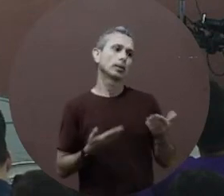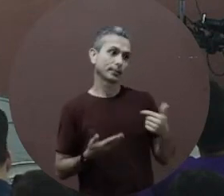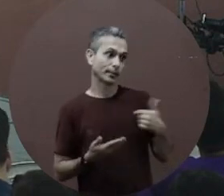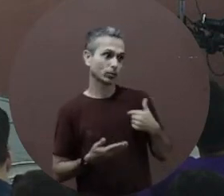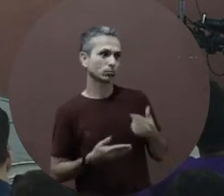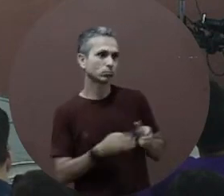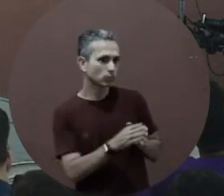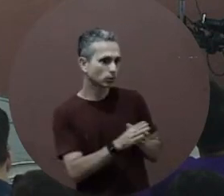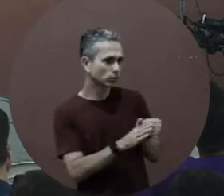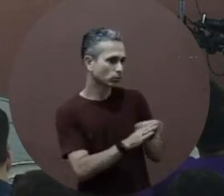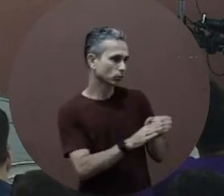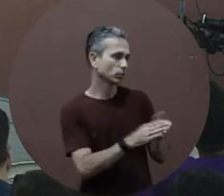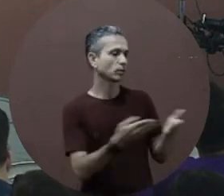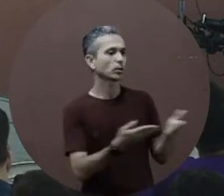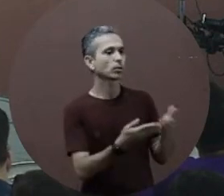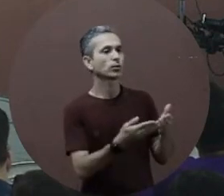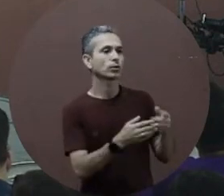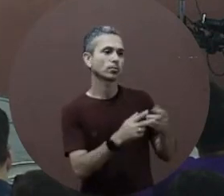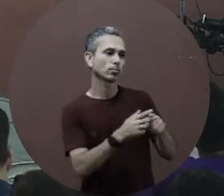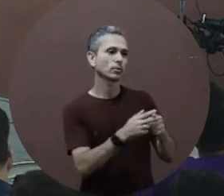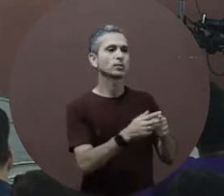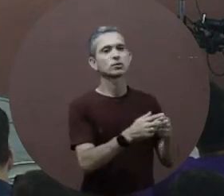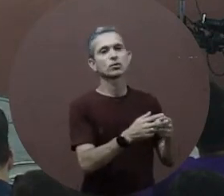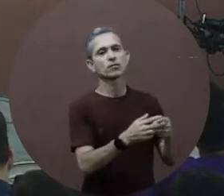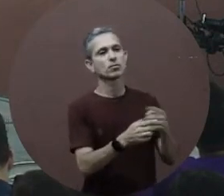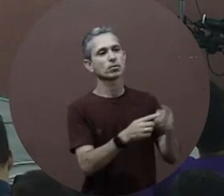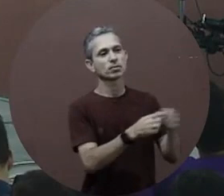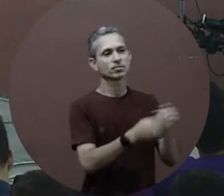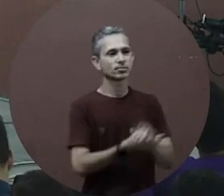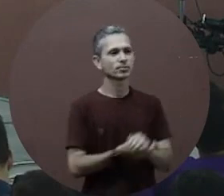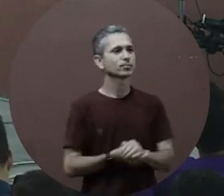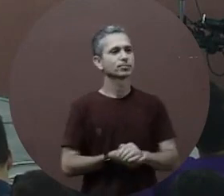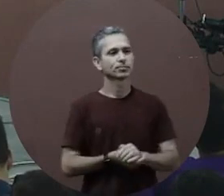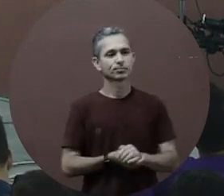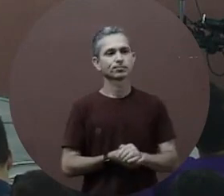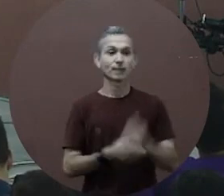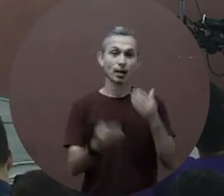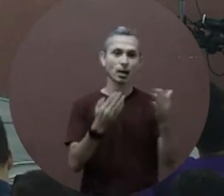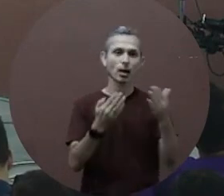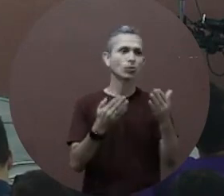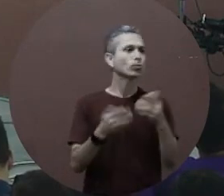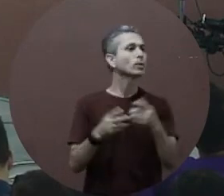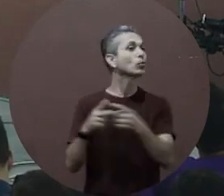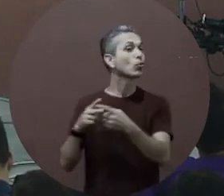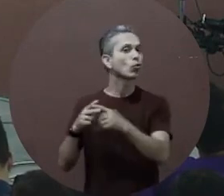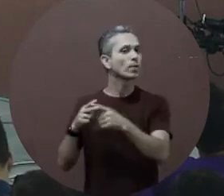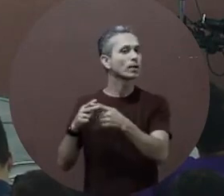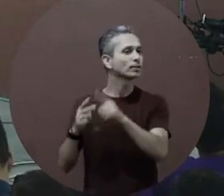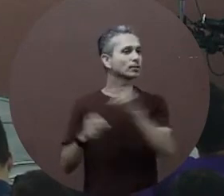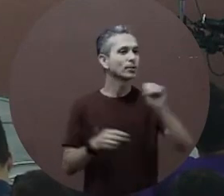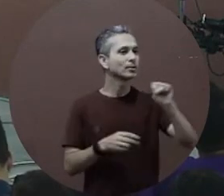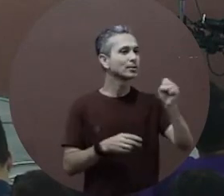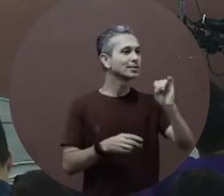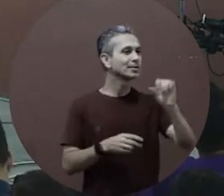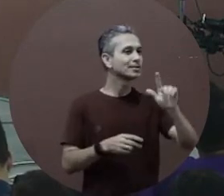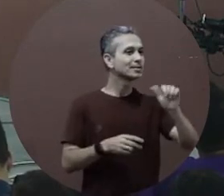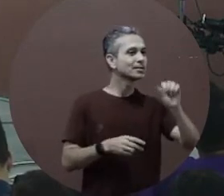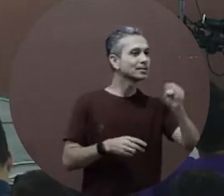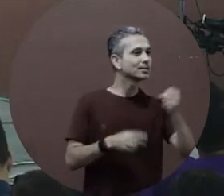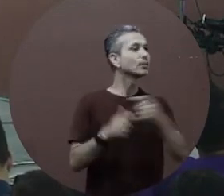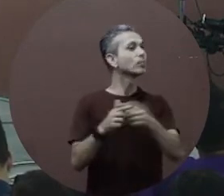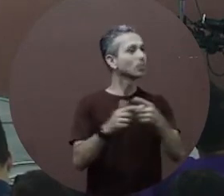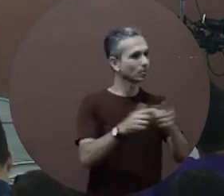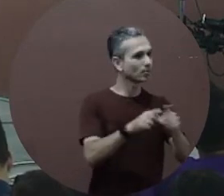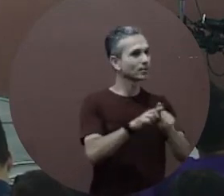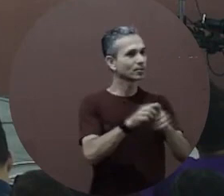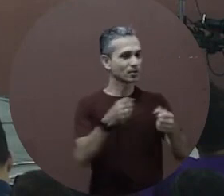quero fazer uma manutenção, tá um barulho estranho no motor. Quando Silas abre assim, não tem mais nenhuma uma engrenagem da caixa de marcha inteira. Aí ele diz, meu amigo, vai ter que